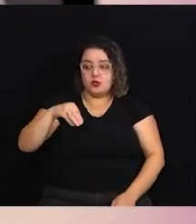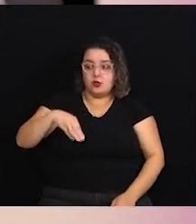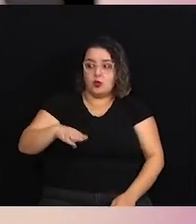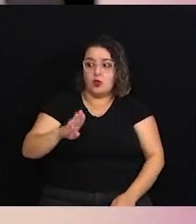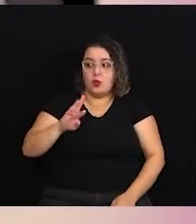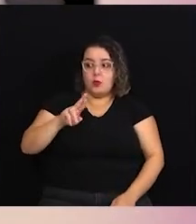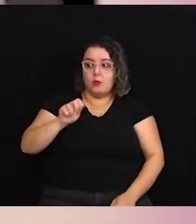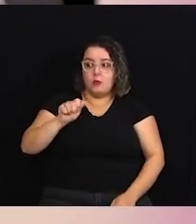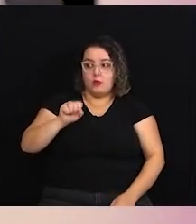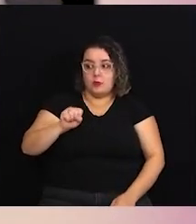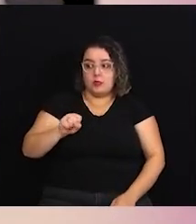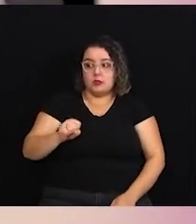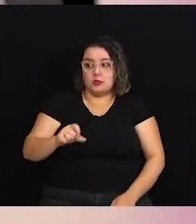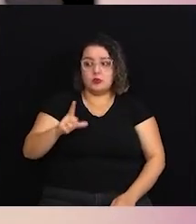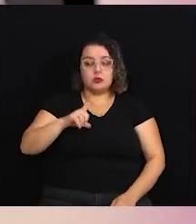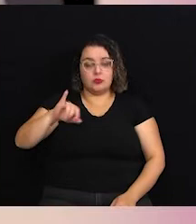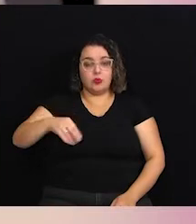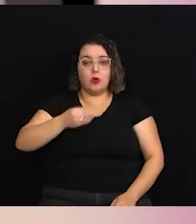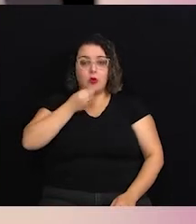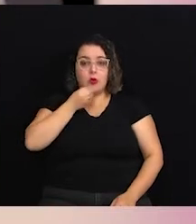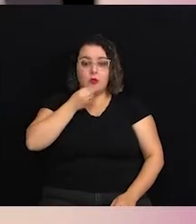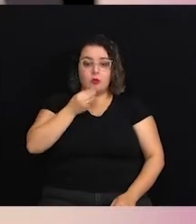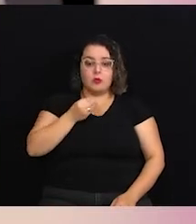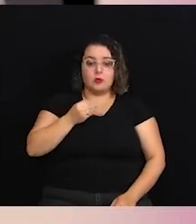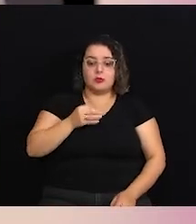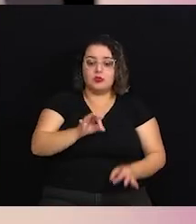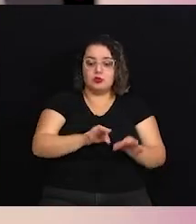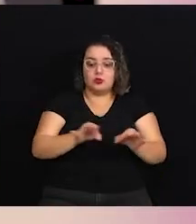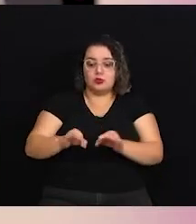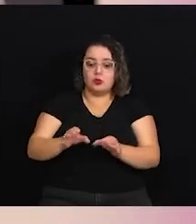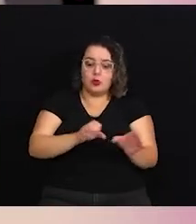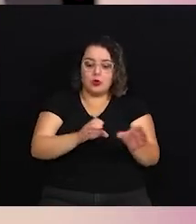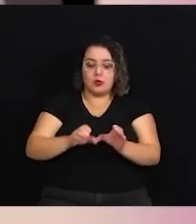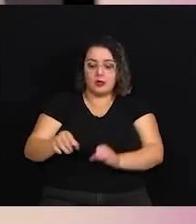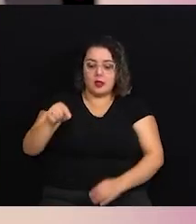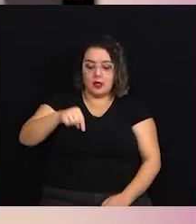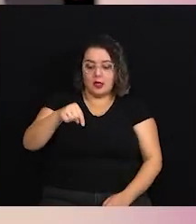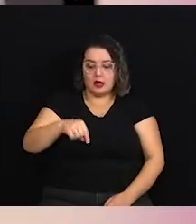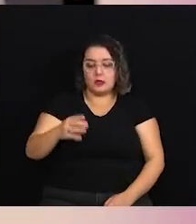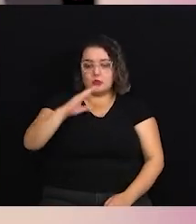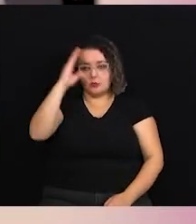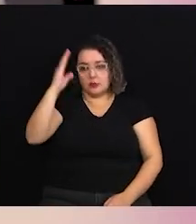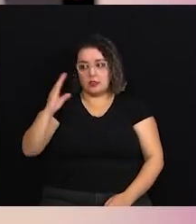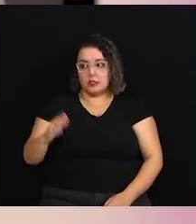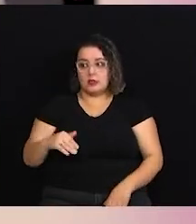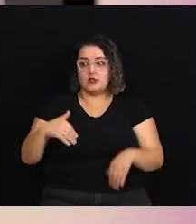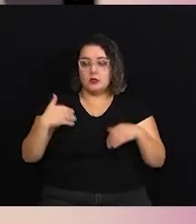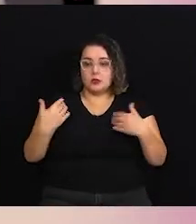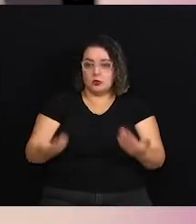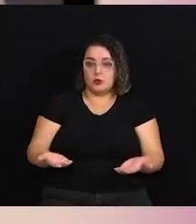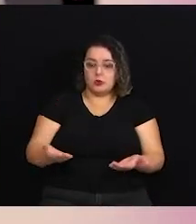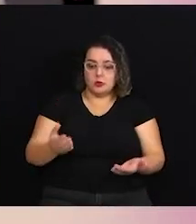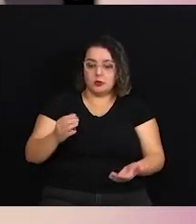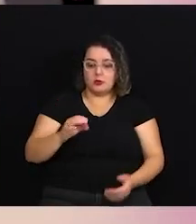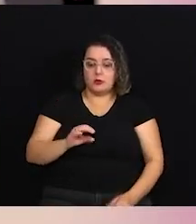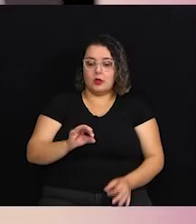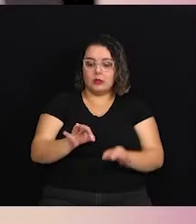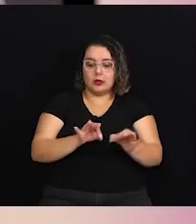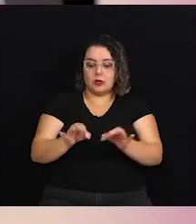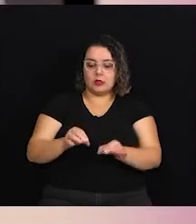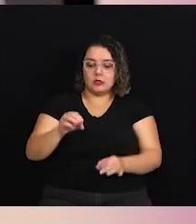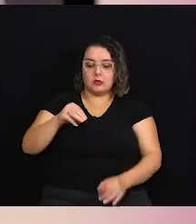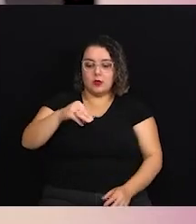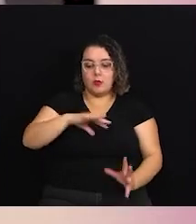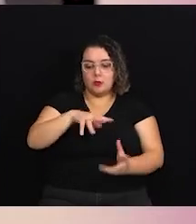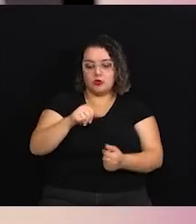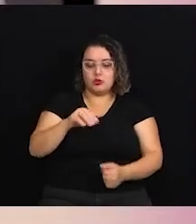de coordenar aqui no Brasil projeto da Oi e que cor que era a questão A grande maioria